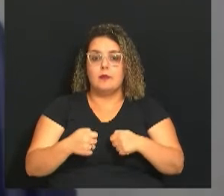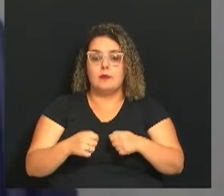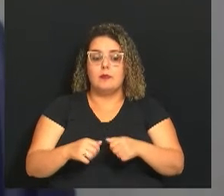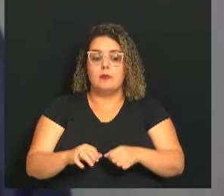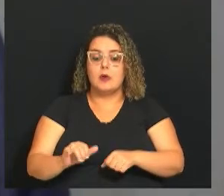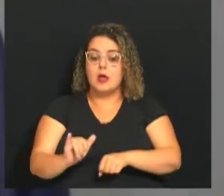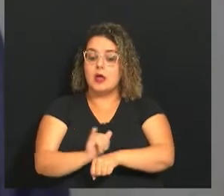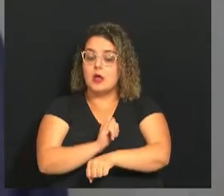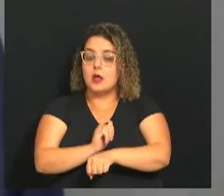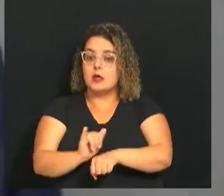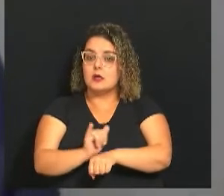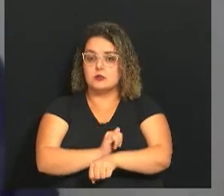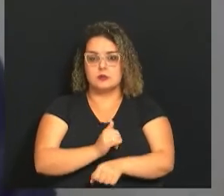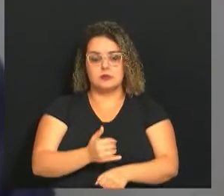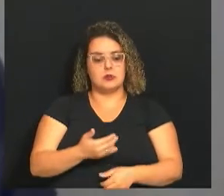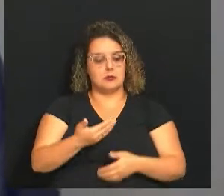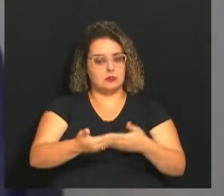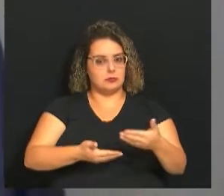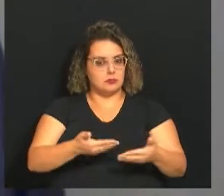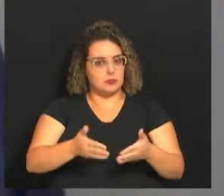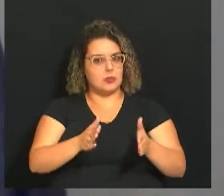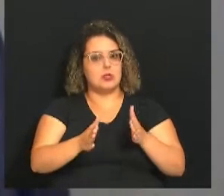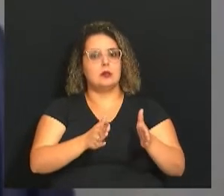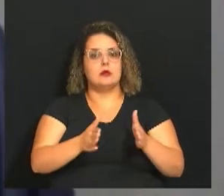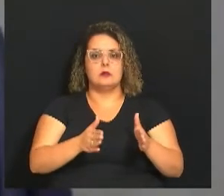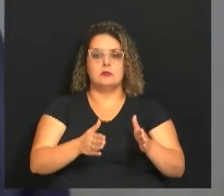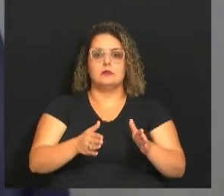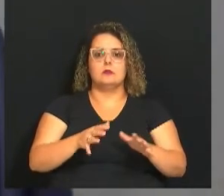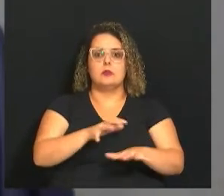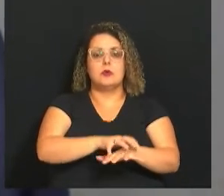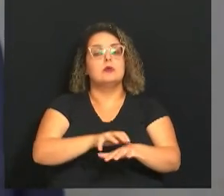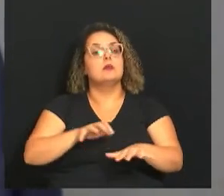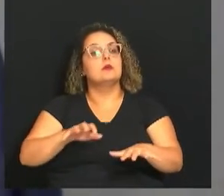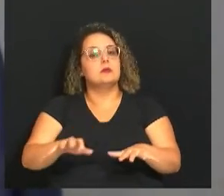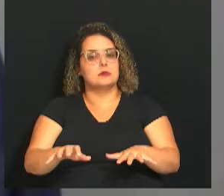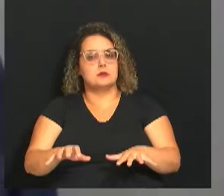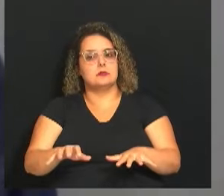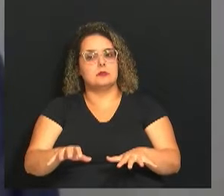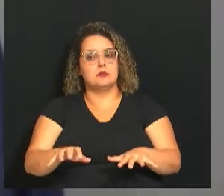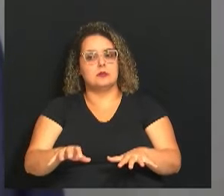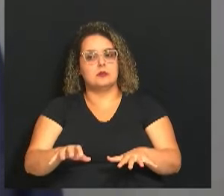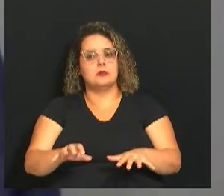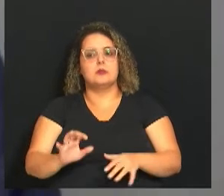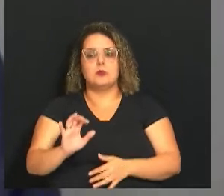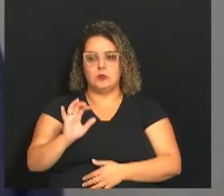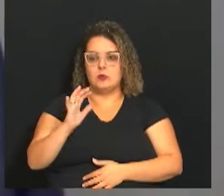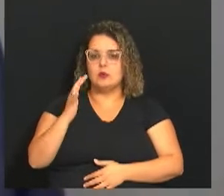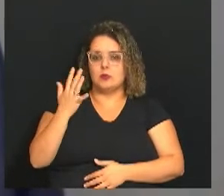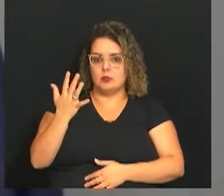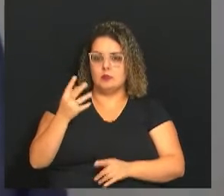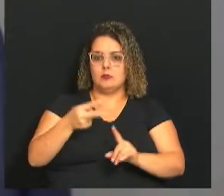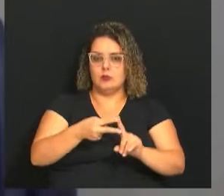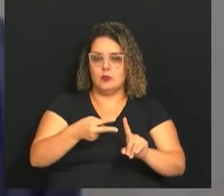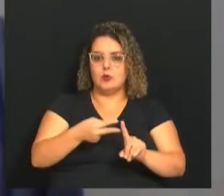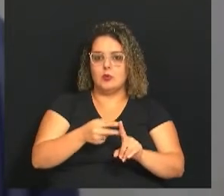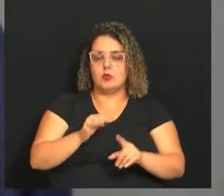para lidar com esse funcionário nesse período entre o afastamento, que vai ser dado pelo INSS no